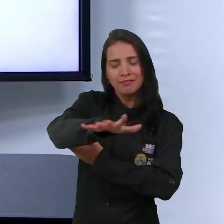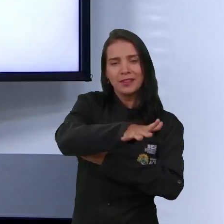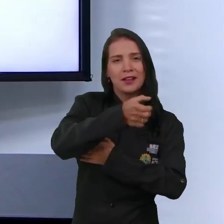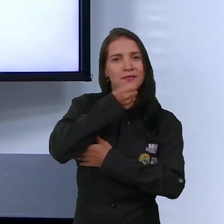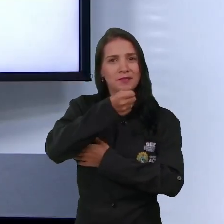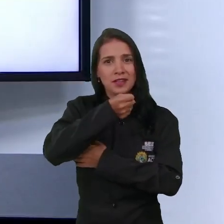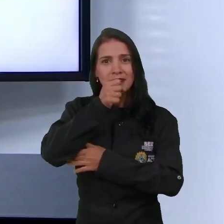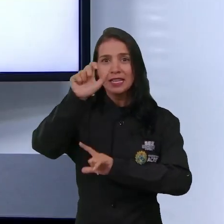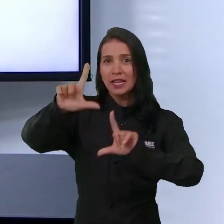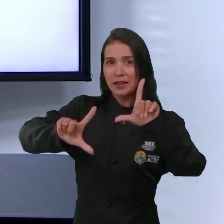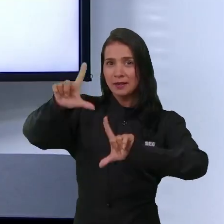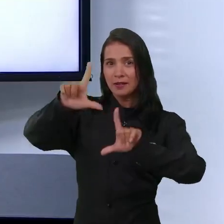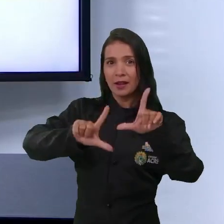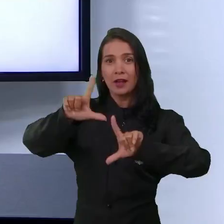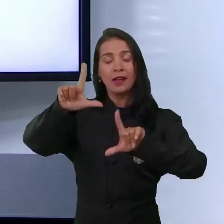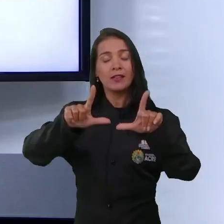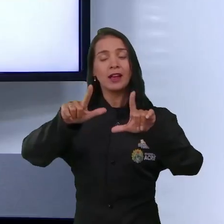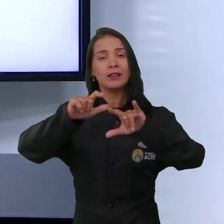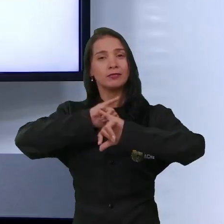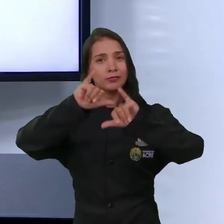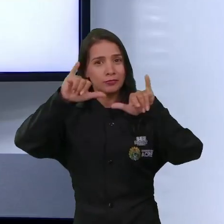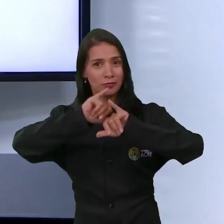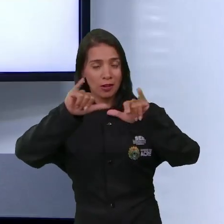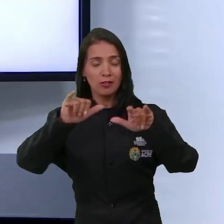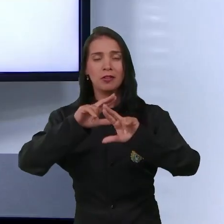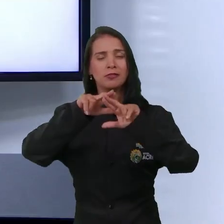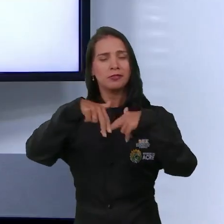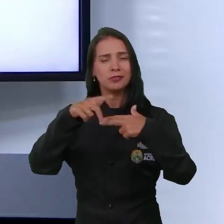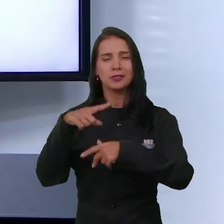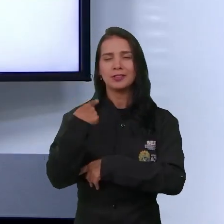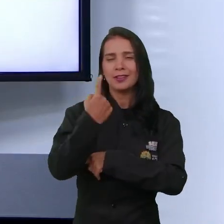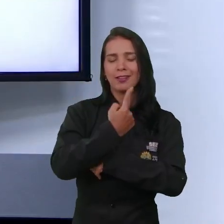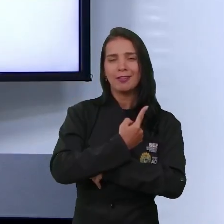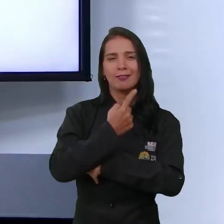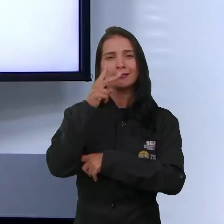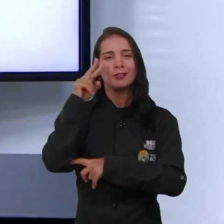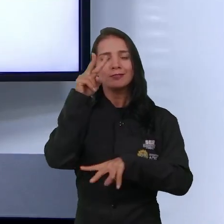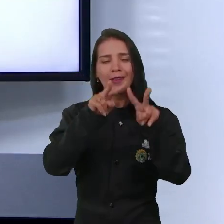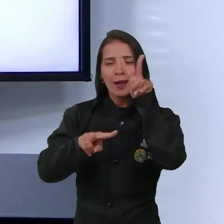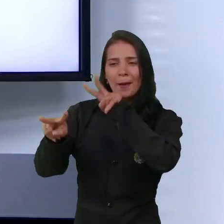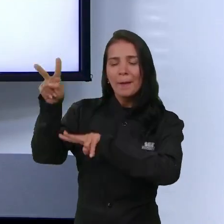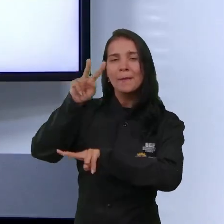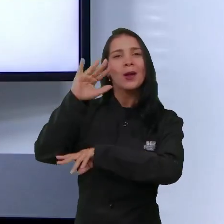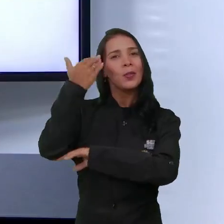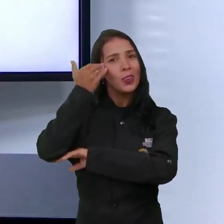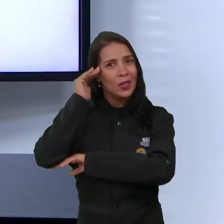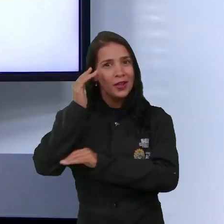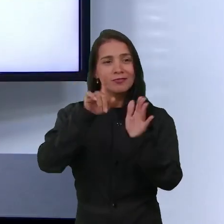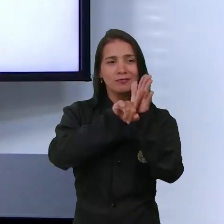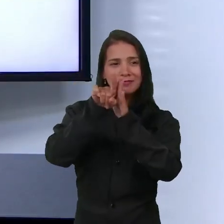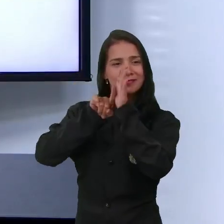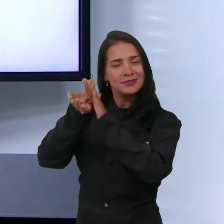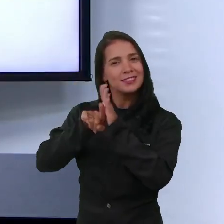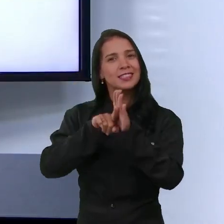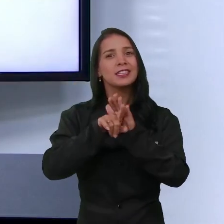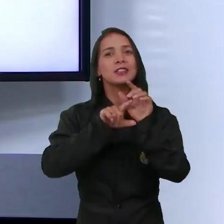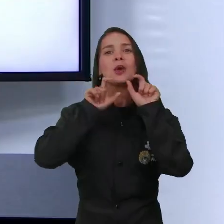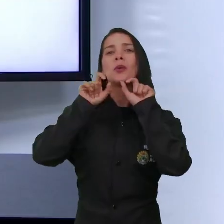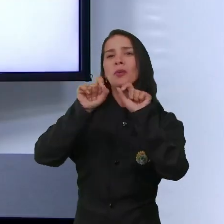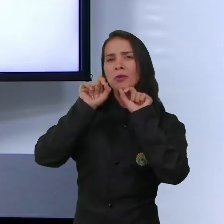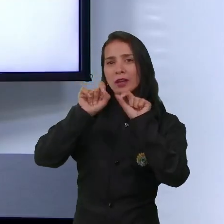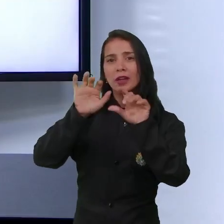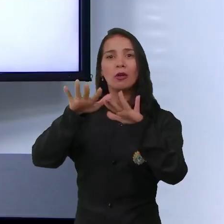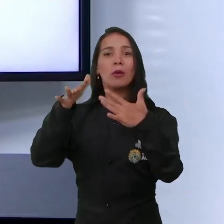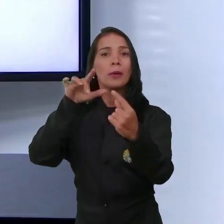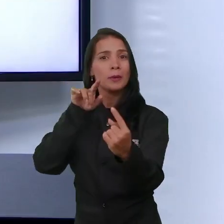jornalístico midiático. Então, nós vamos viajar por alguns gêneros, entender o que é, quais são as